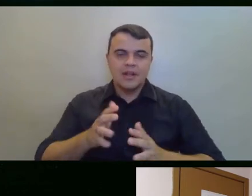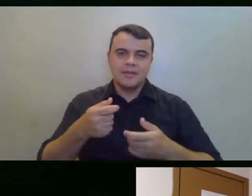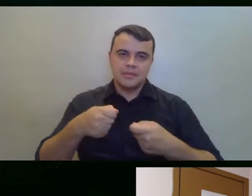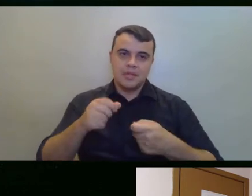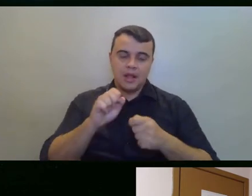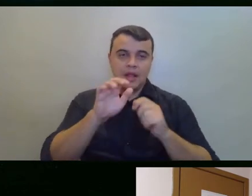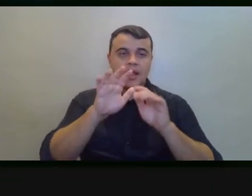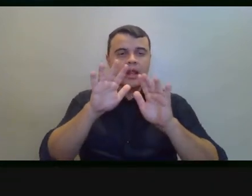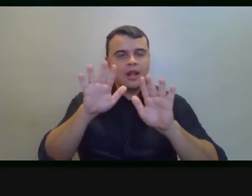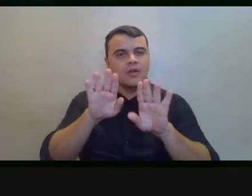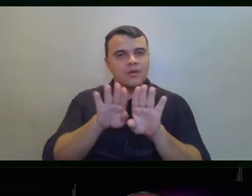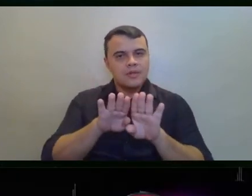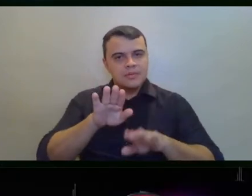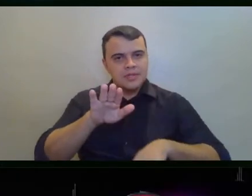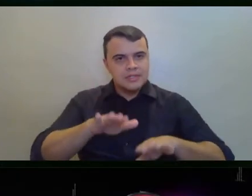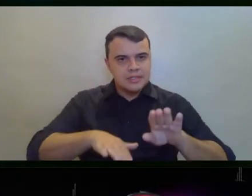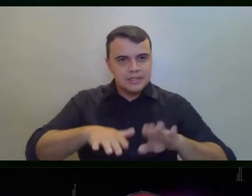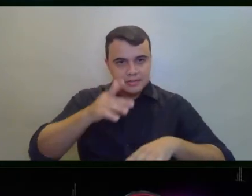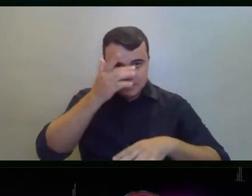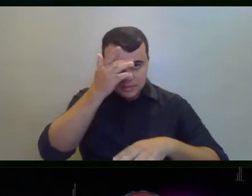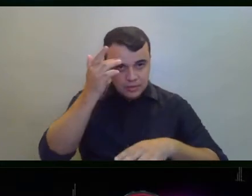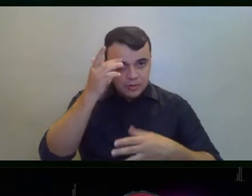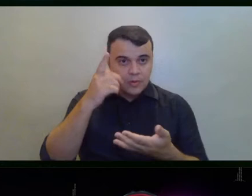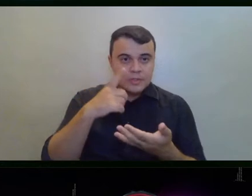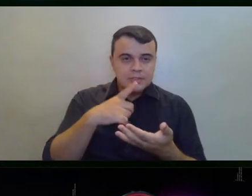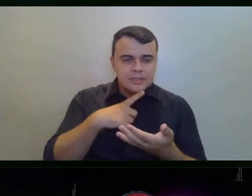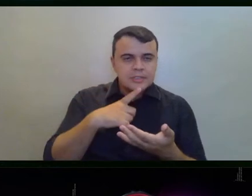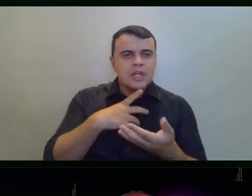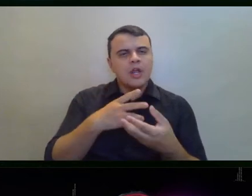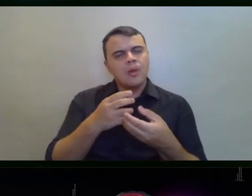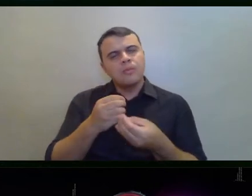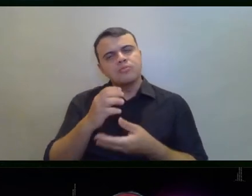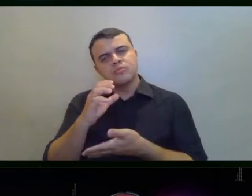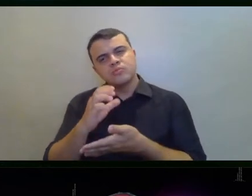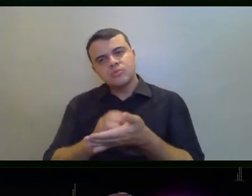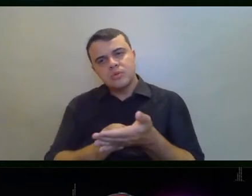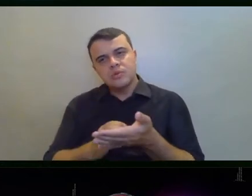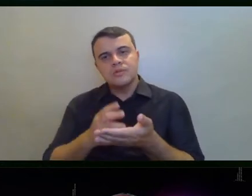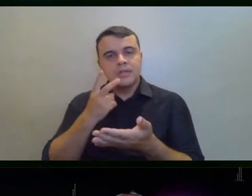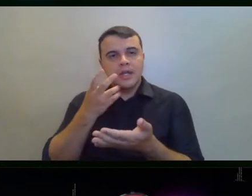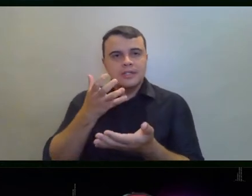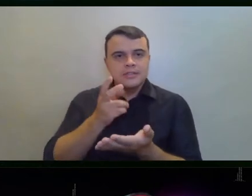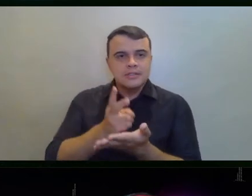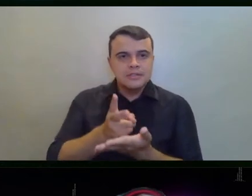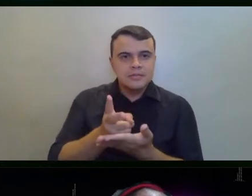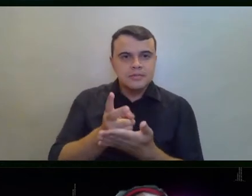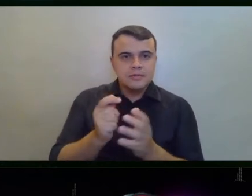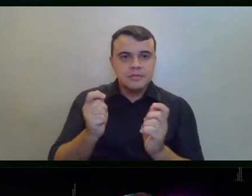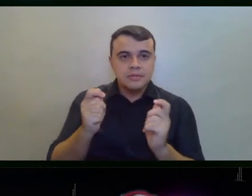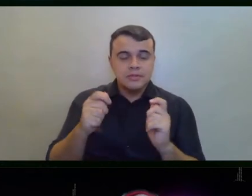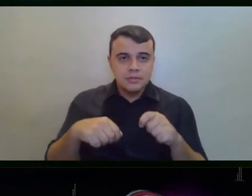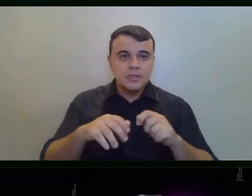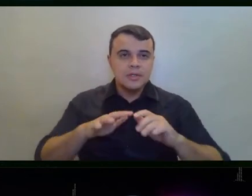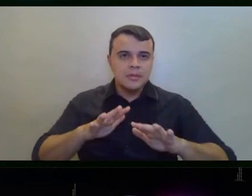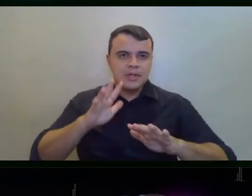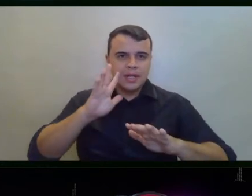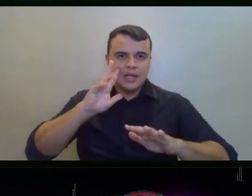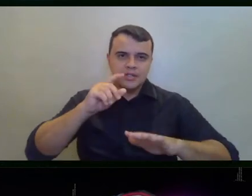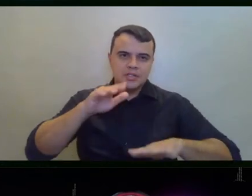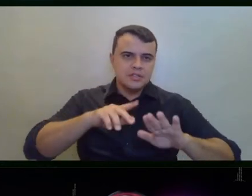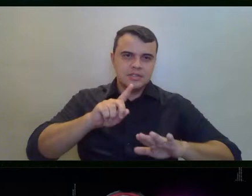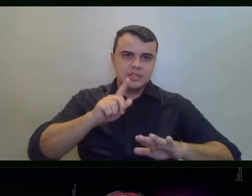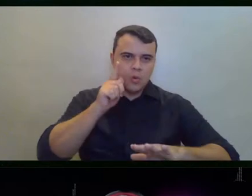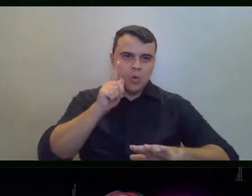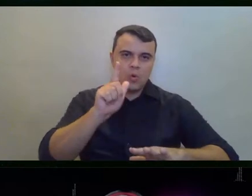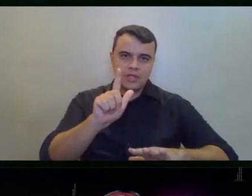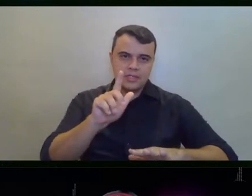tem muitas pessoas que que mandam muito currículo e tentam sempre potencializar Mas às vezes não conseguem